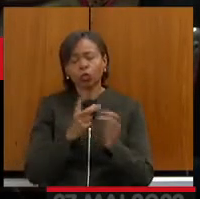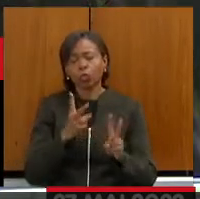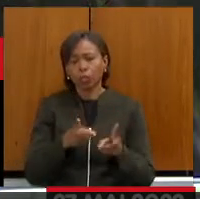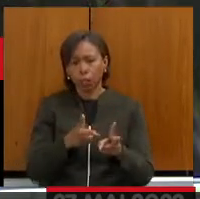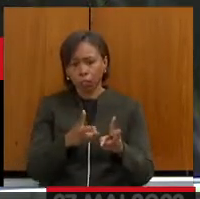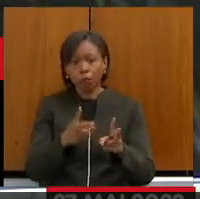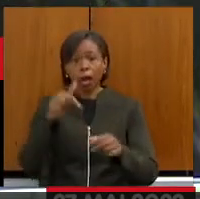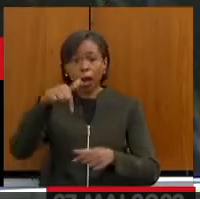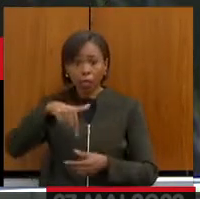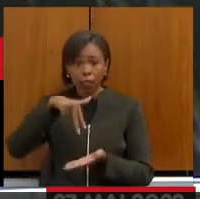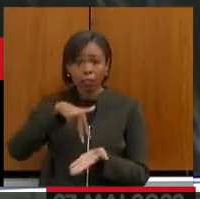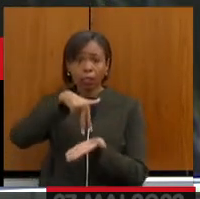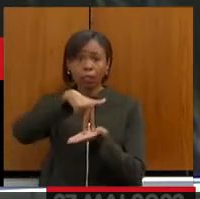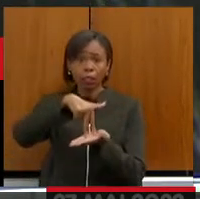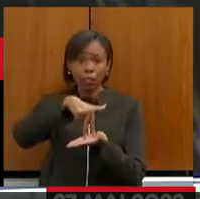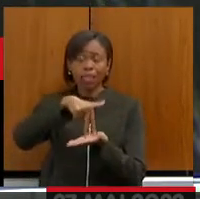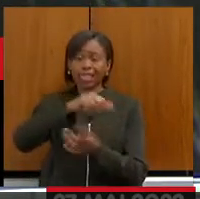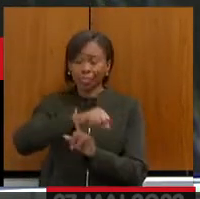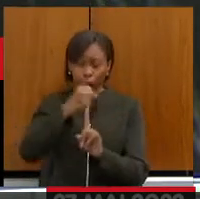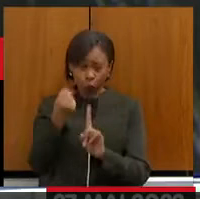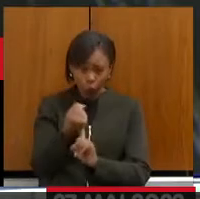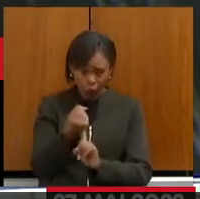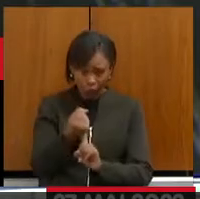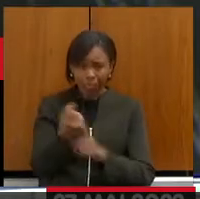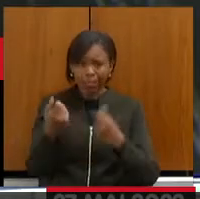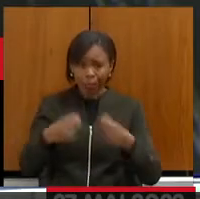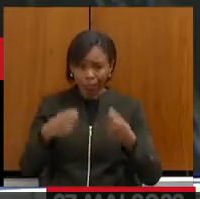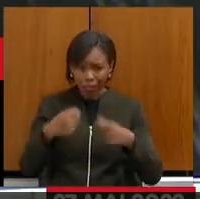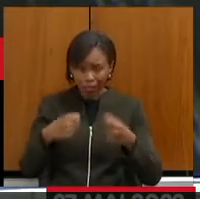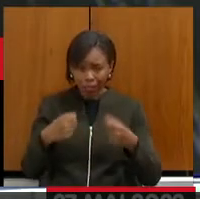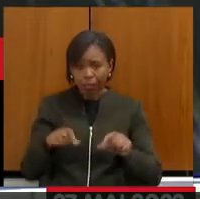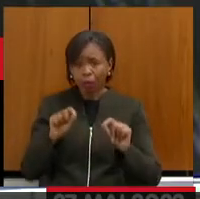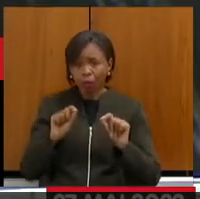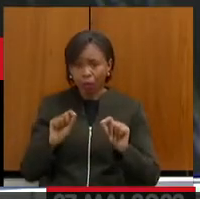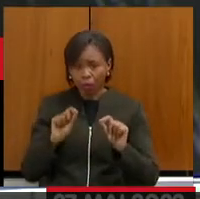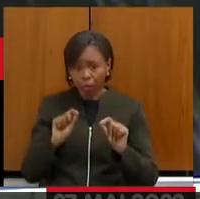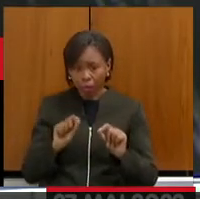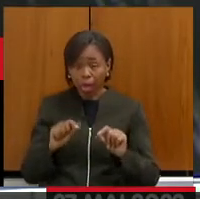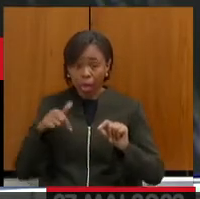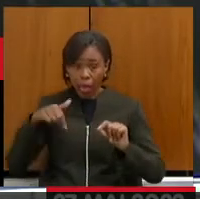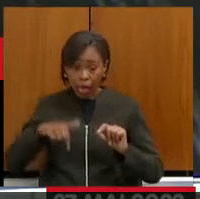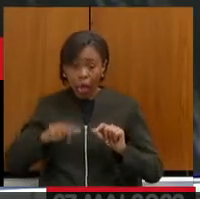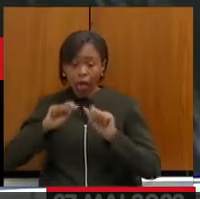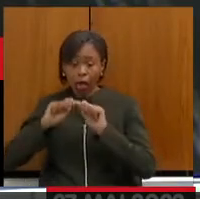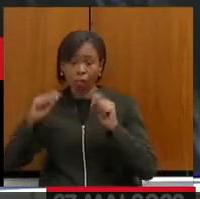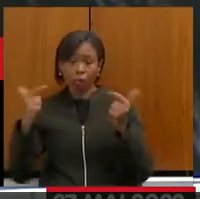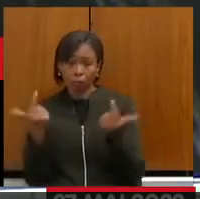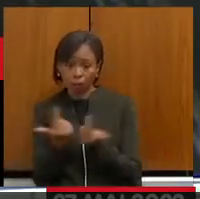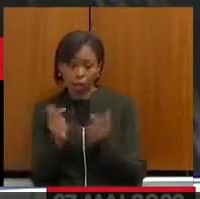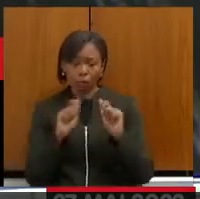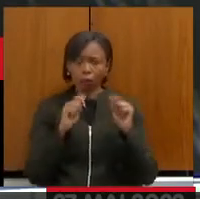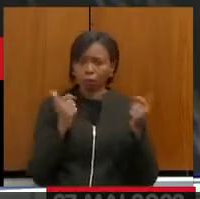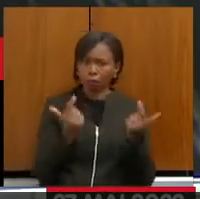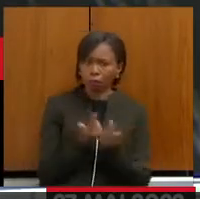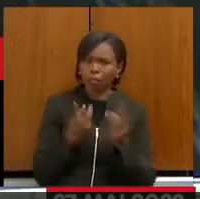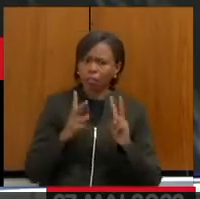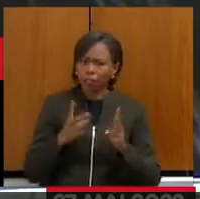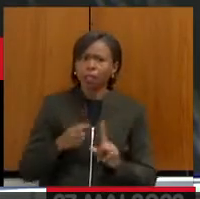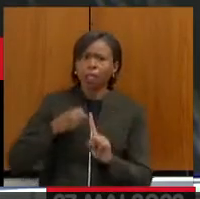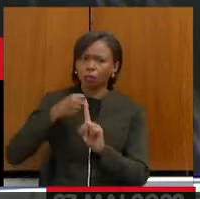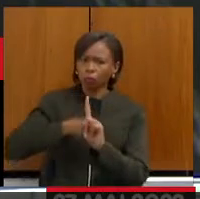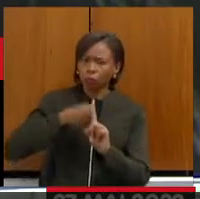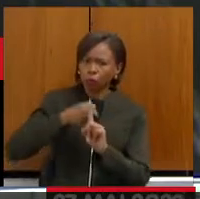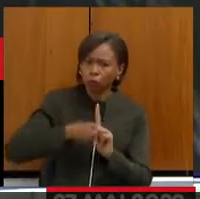nós temos que ocupar nessa sociedade as assembleias legislativas para luta não parar as